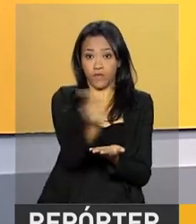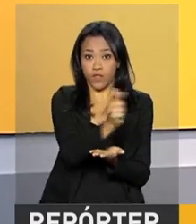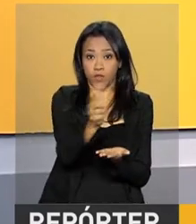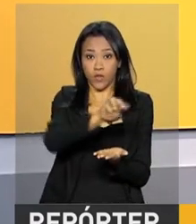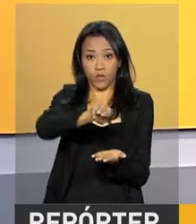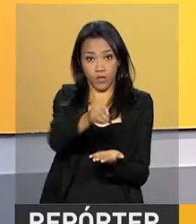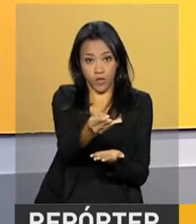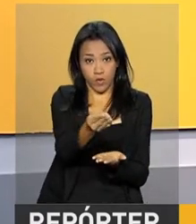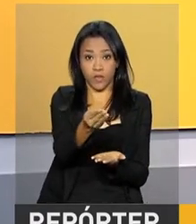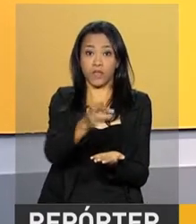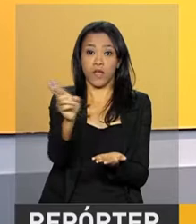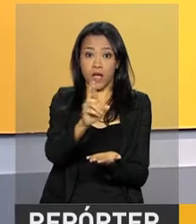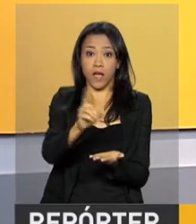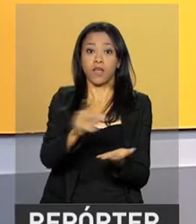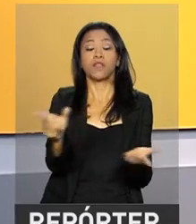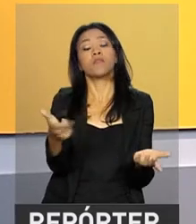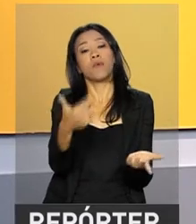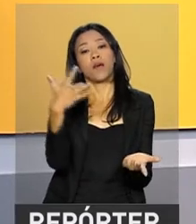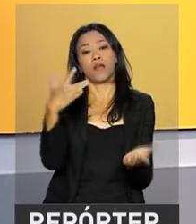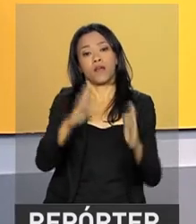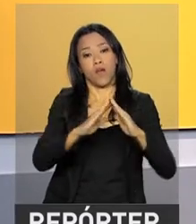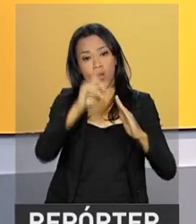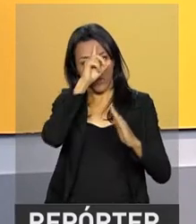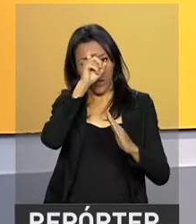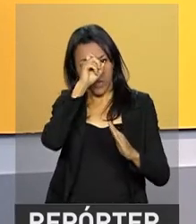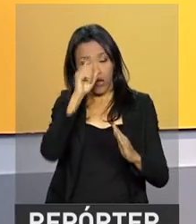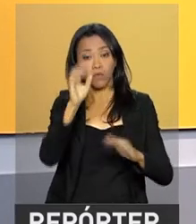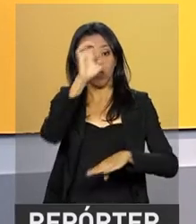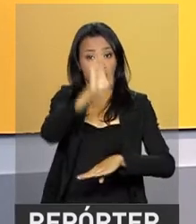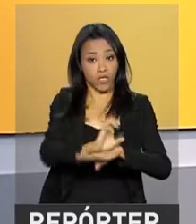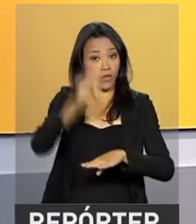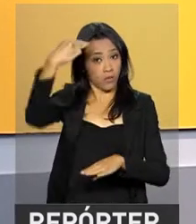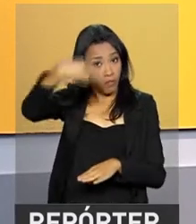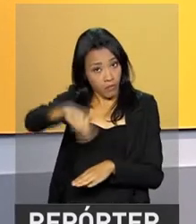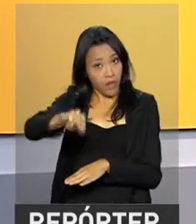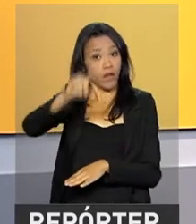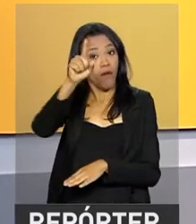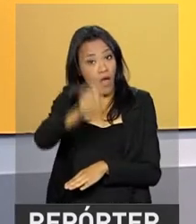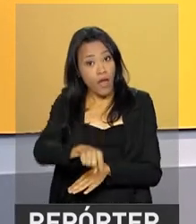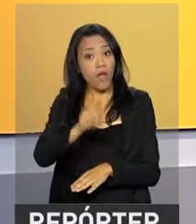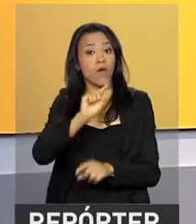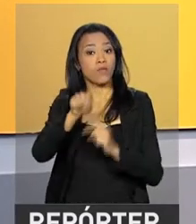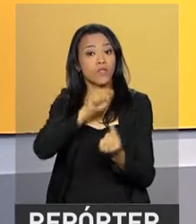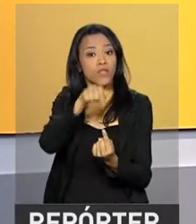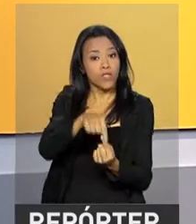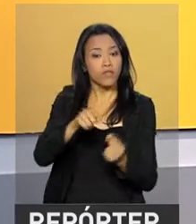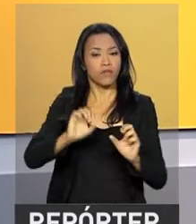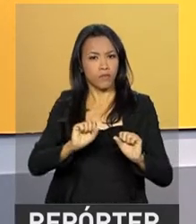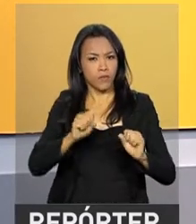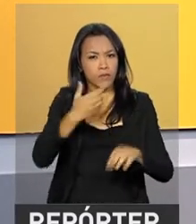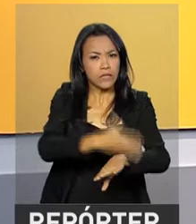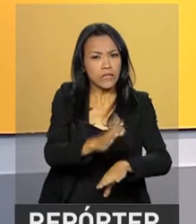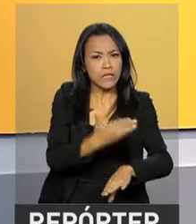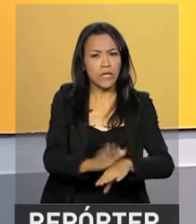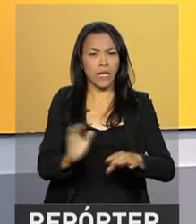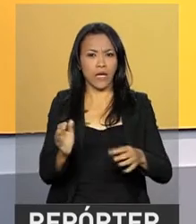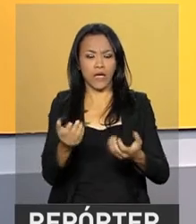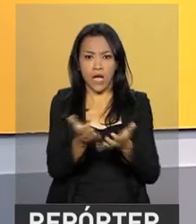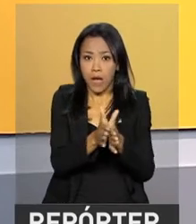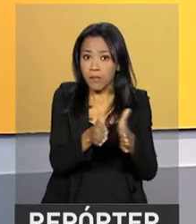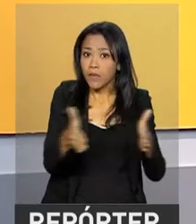do maranhão o dinheiro será usado para qualificar ampliar e fortalecer os serviços de